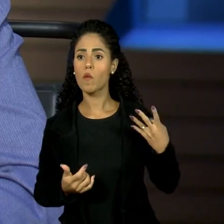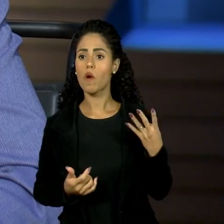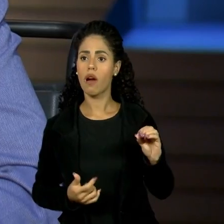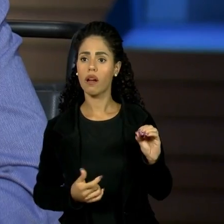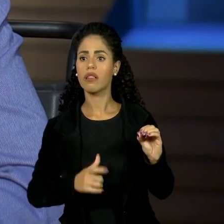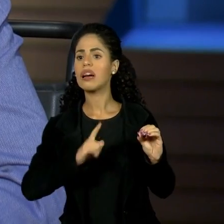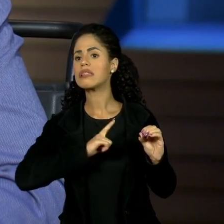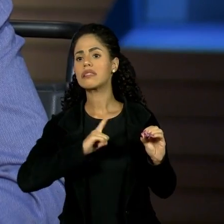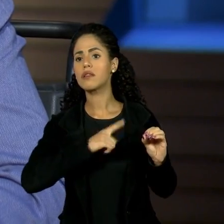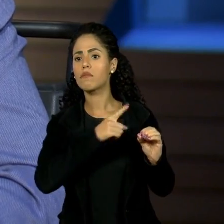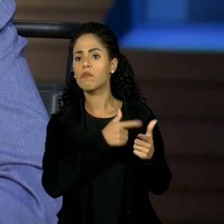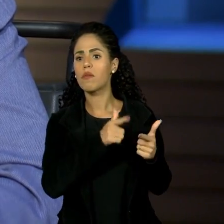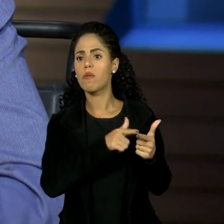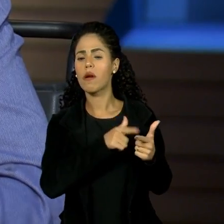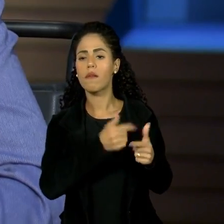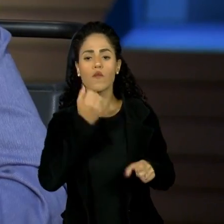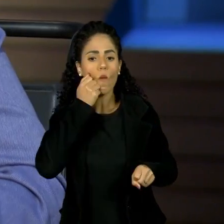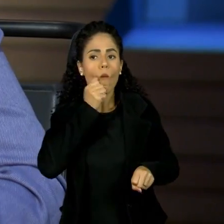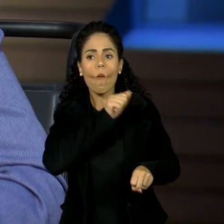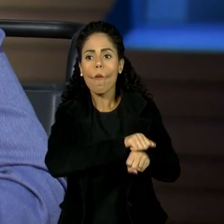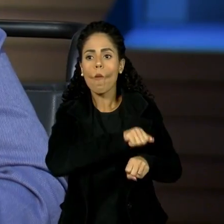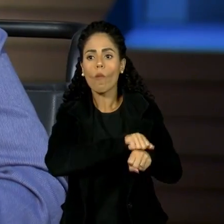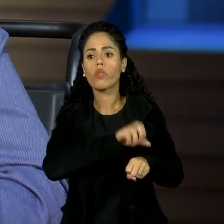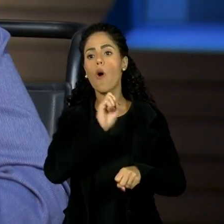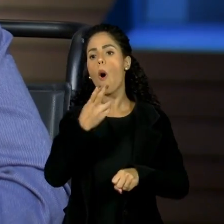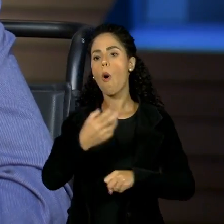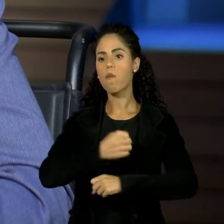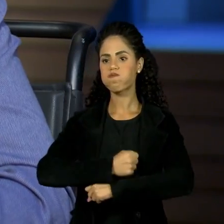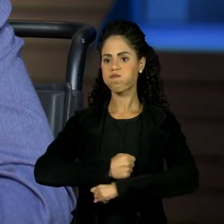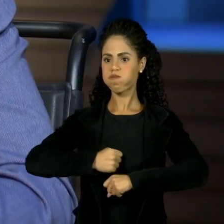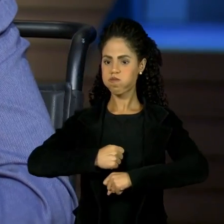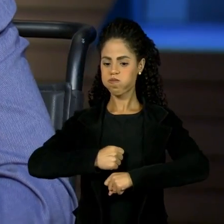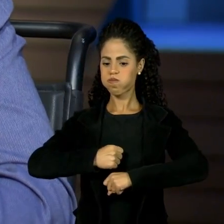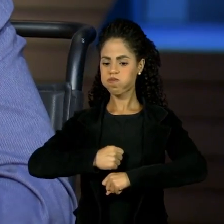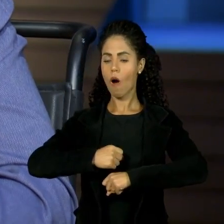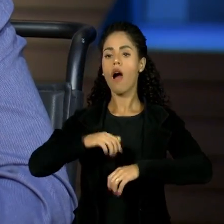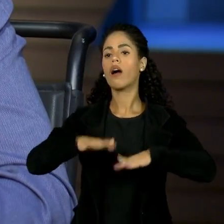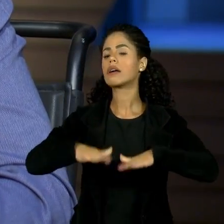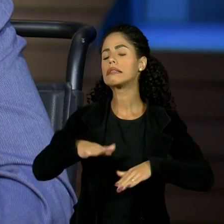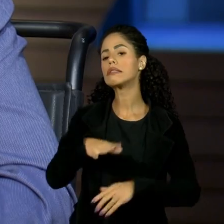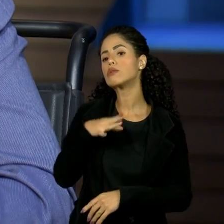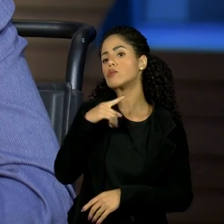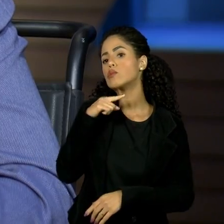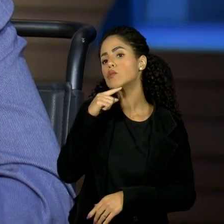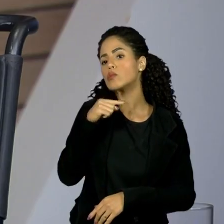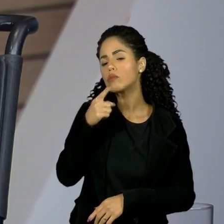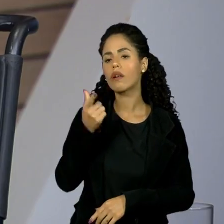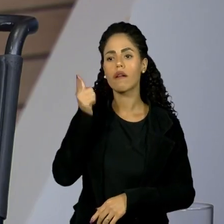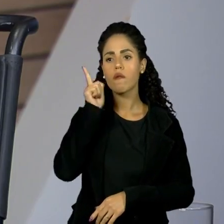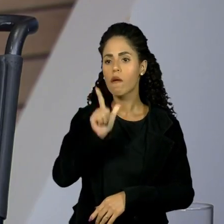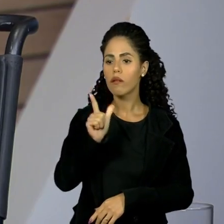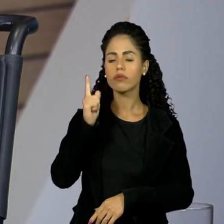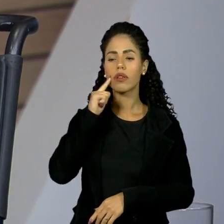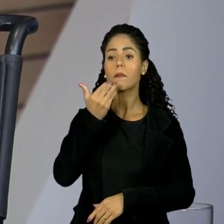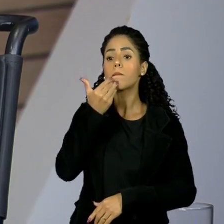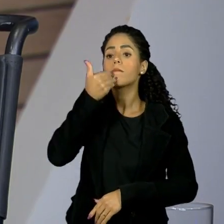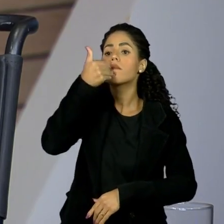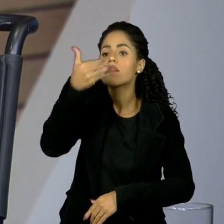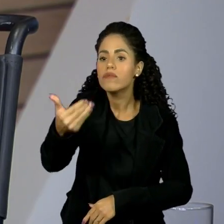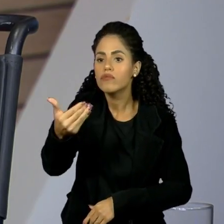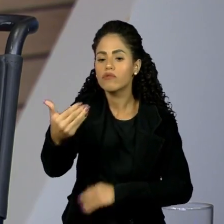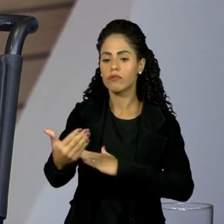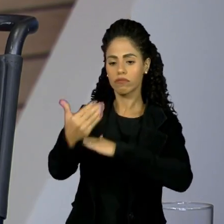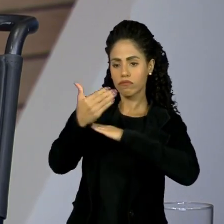problema osteomuscular, com uma obesidade, que não consegue, de alguma forma, buscar ajuda para ser